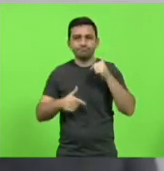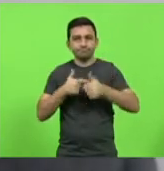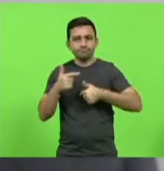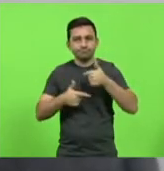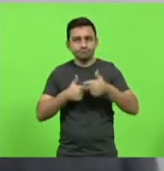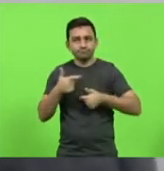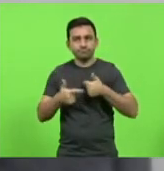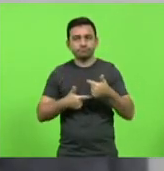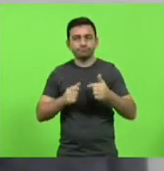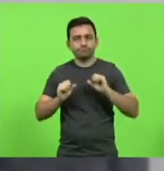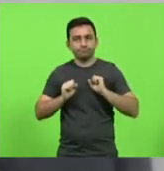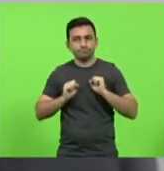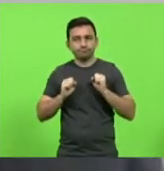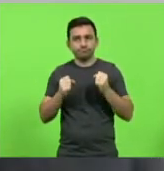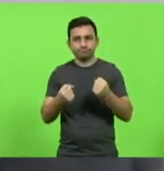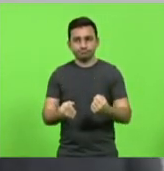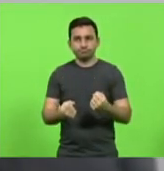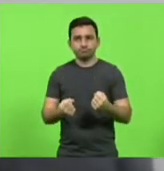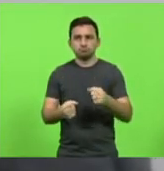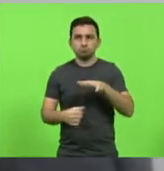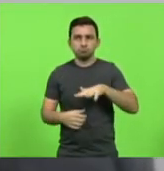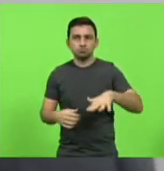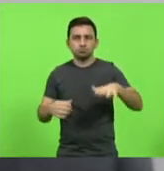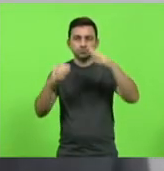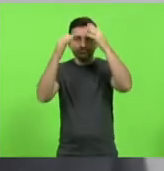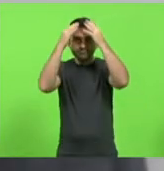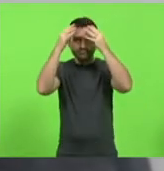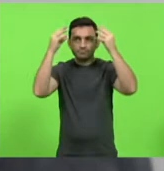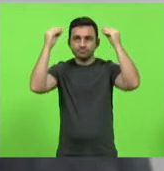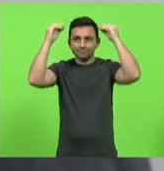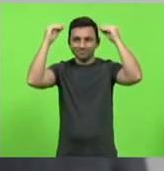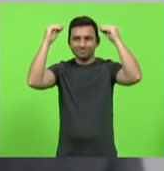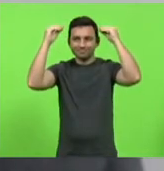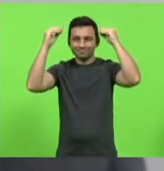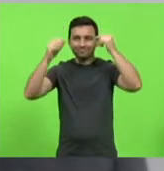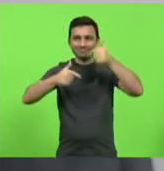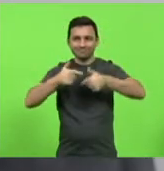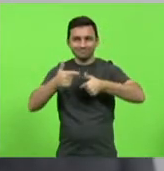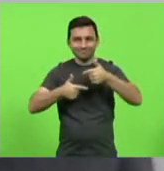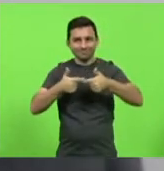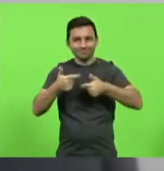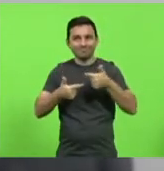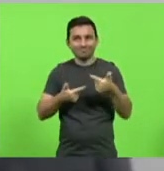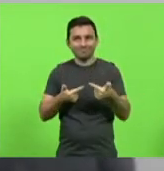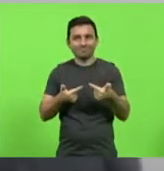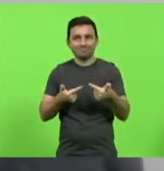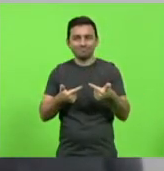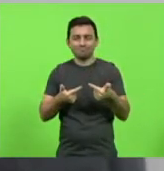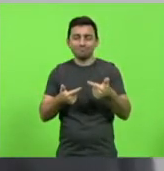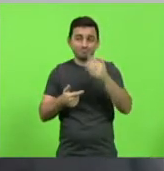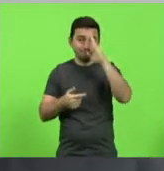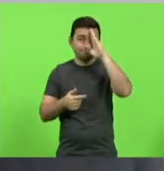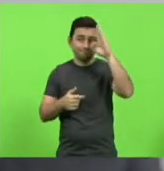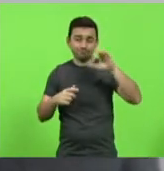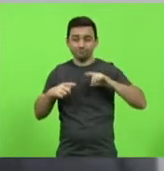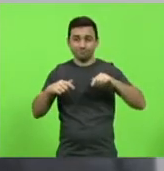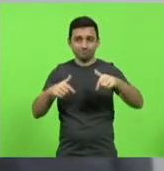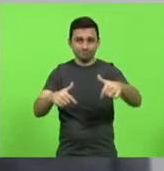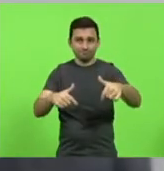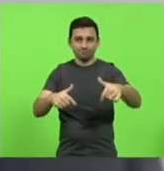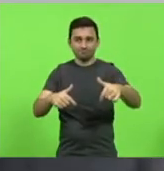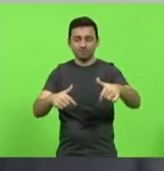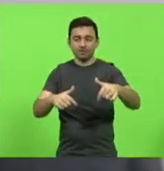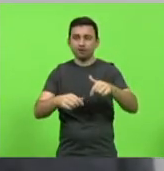dedicação de toda a enfermagem, em especial os que estão de linha de frente da pandemia. Hoje é